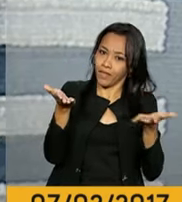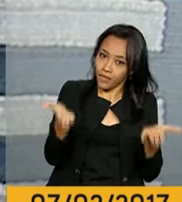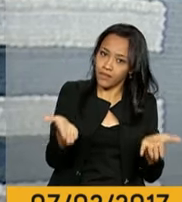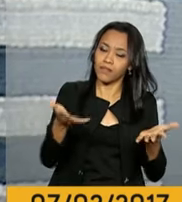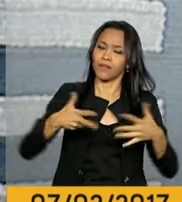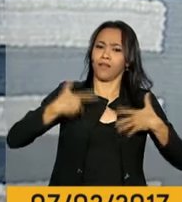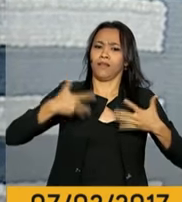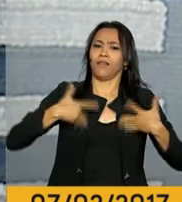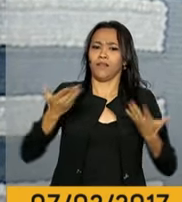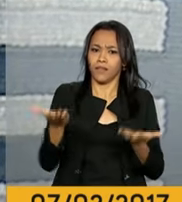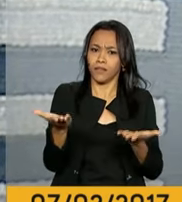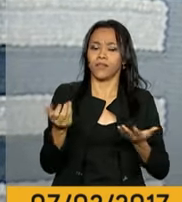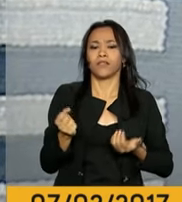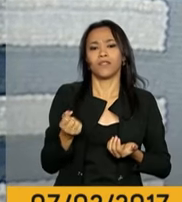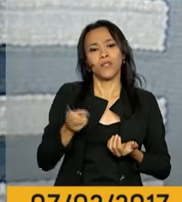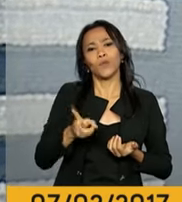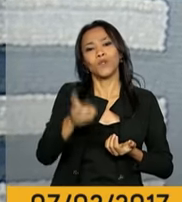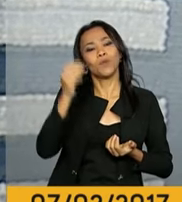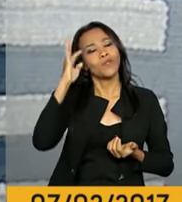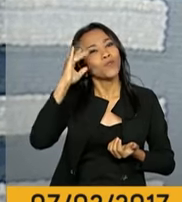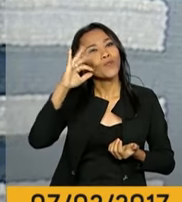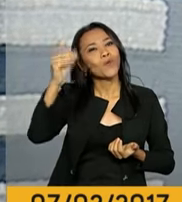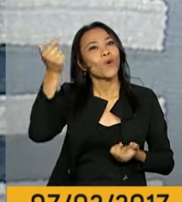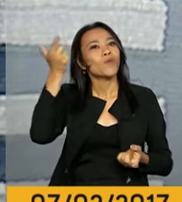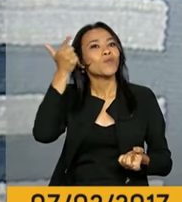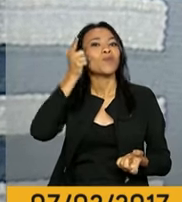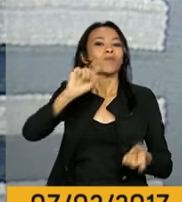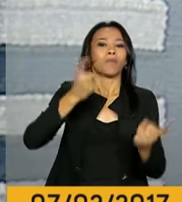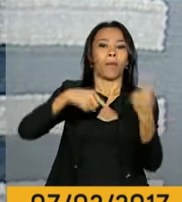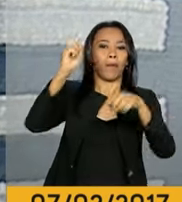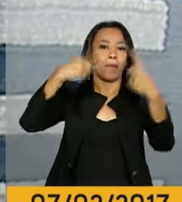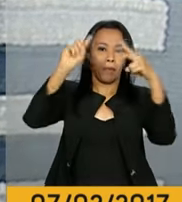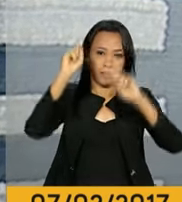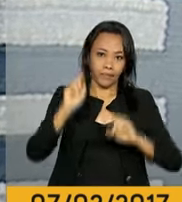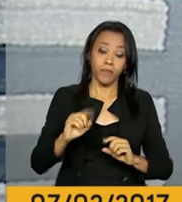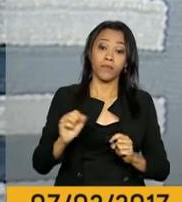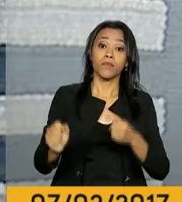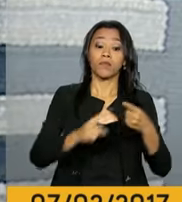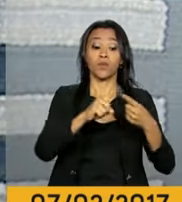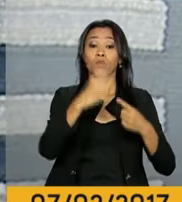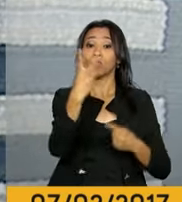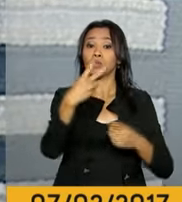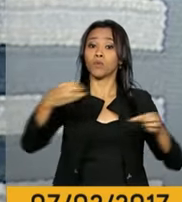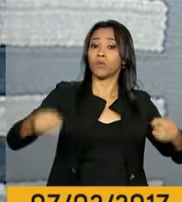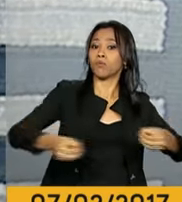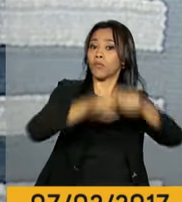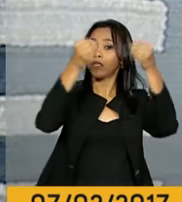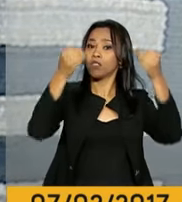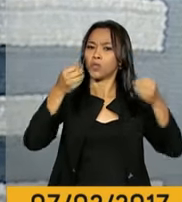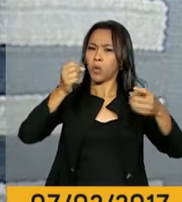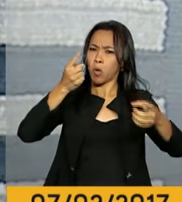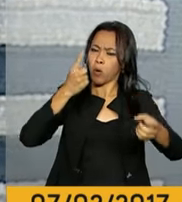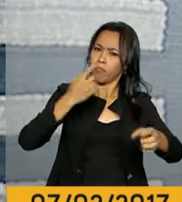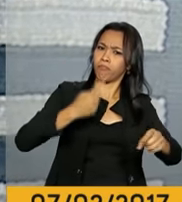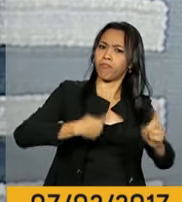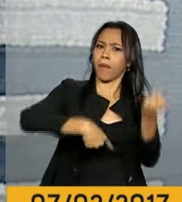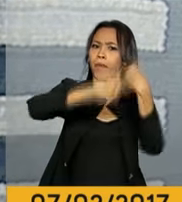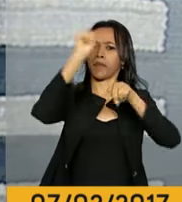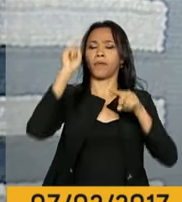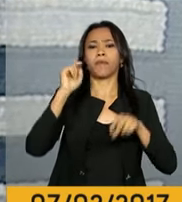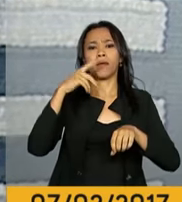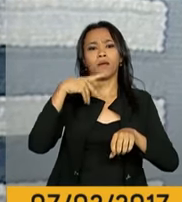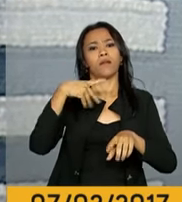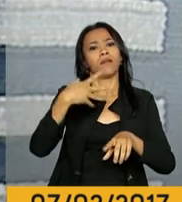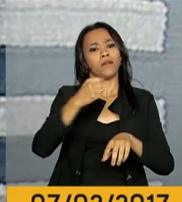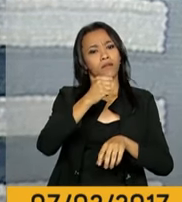alegrias e continuadas realizações o segundo brinde é pelo progresso da Nação Argentina pela felicidade desse